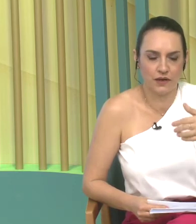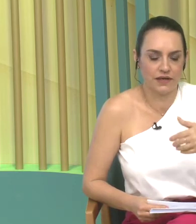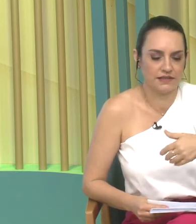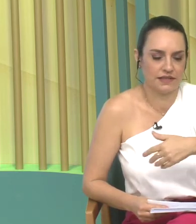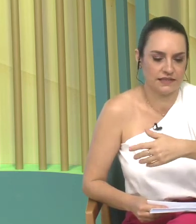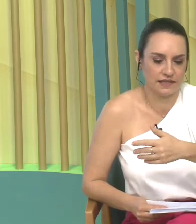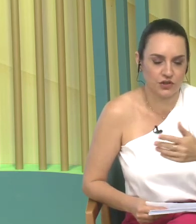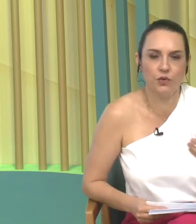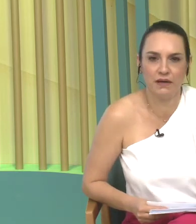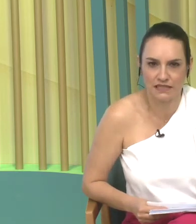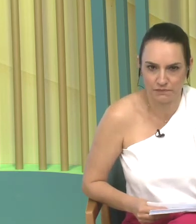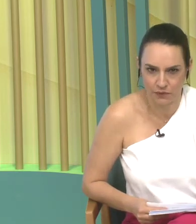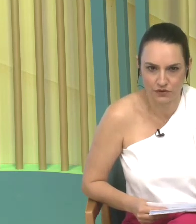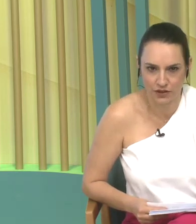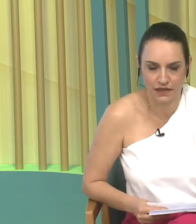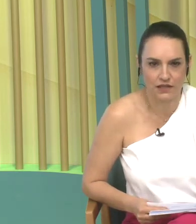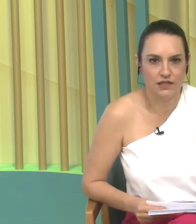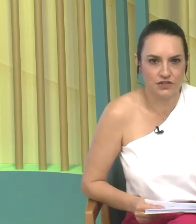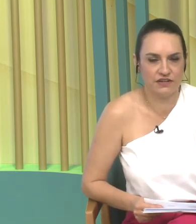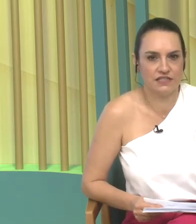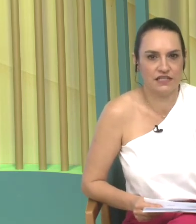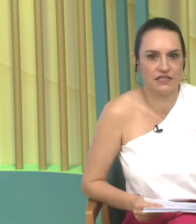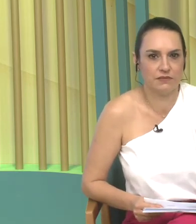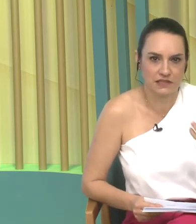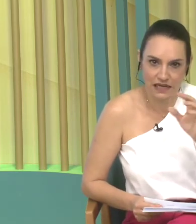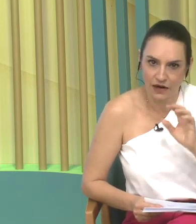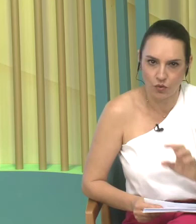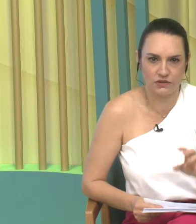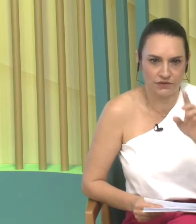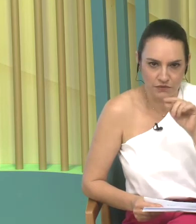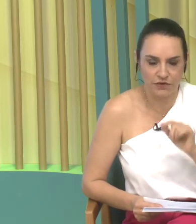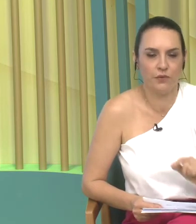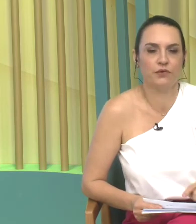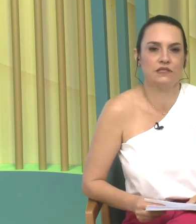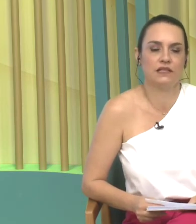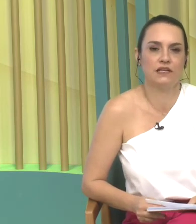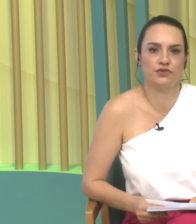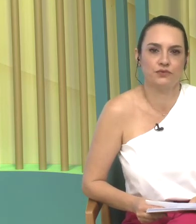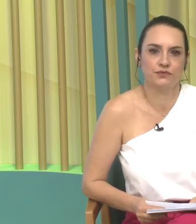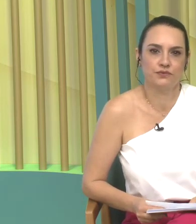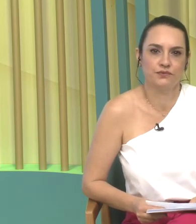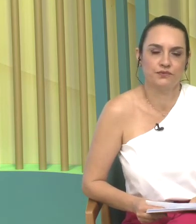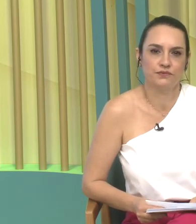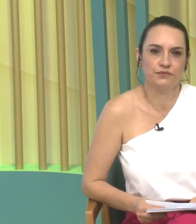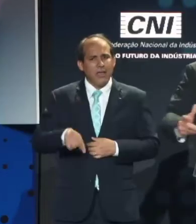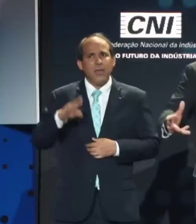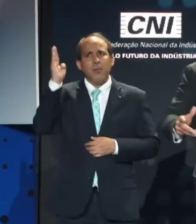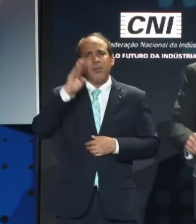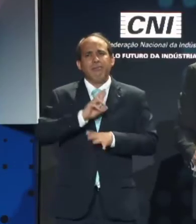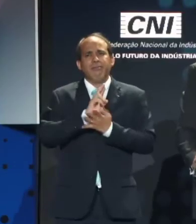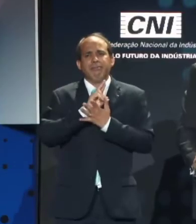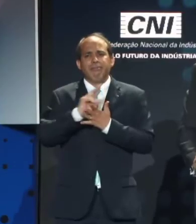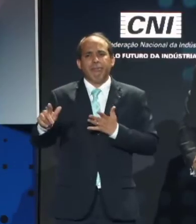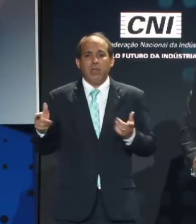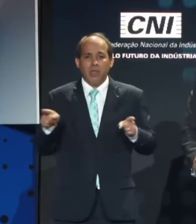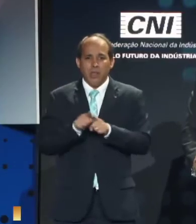indicado essa questão do passaporte, né, de vacinação, mas ele é contra. Vamos ver um pouquinho desse trecho? Estamos